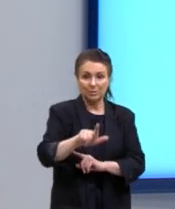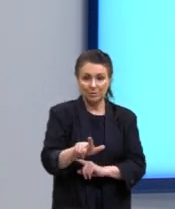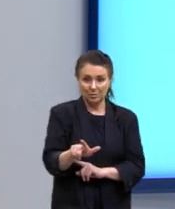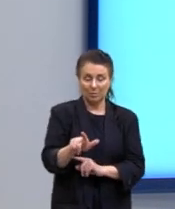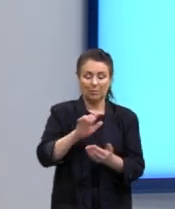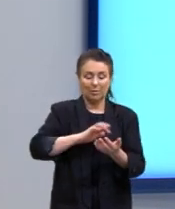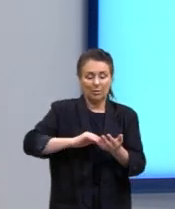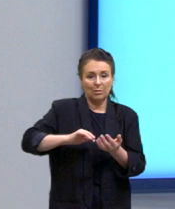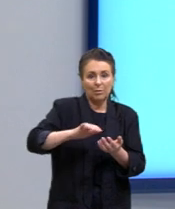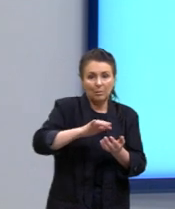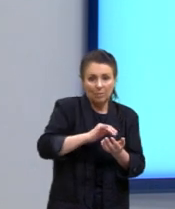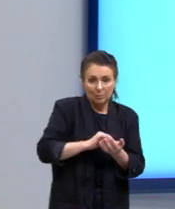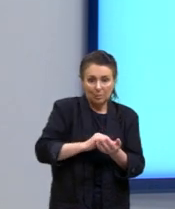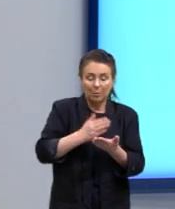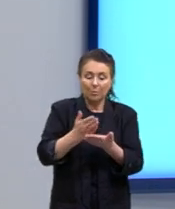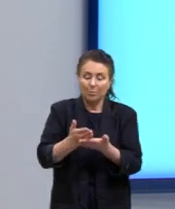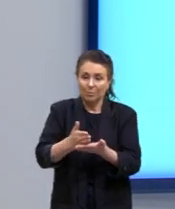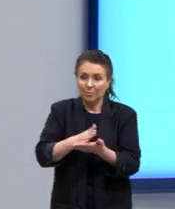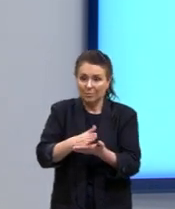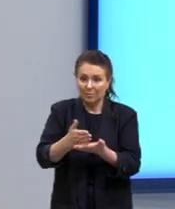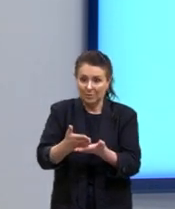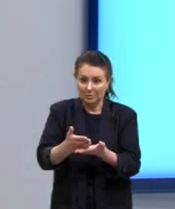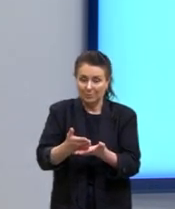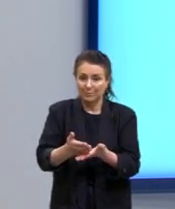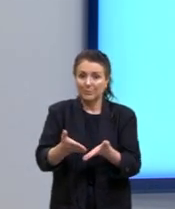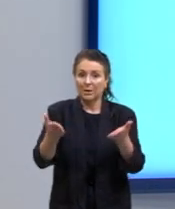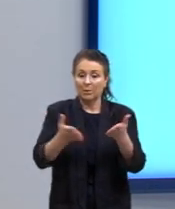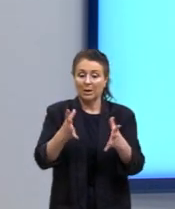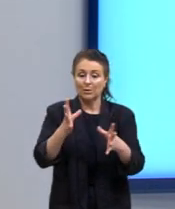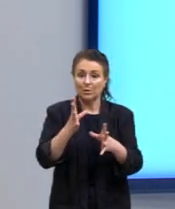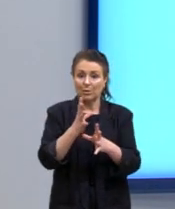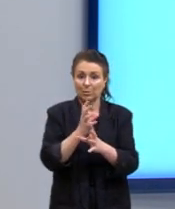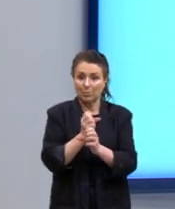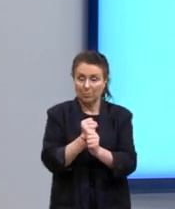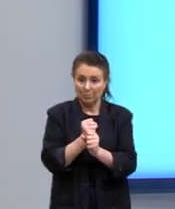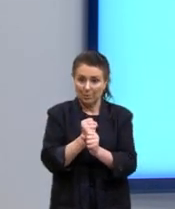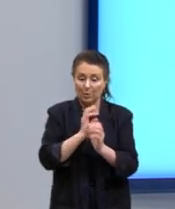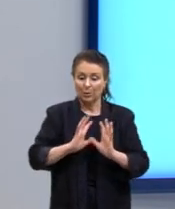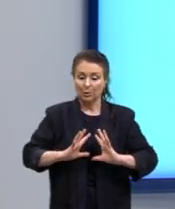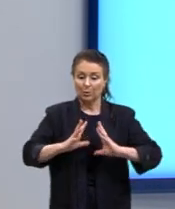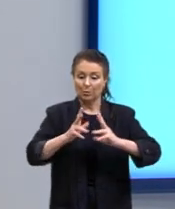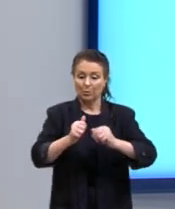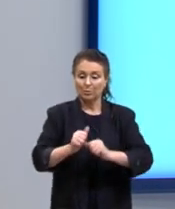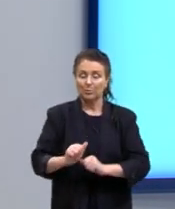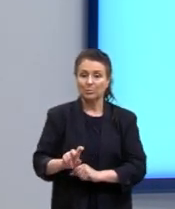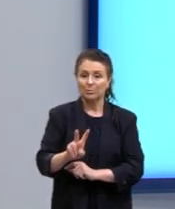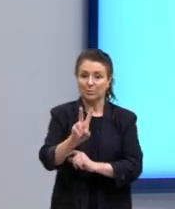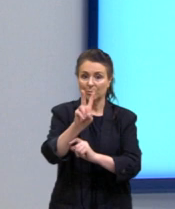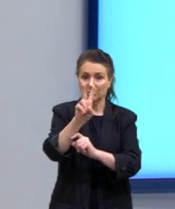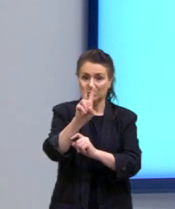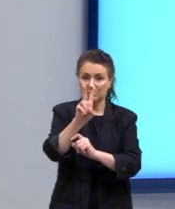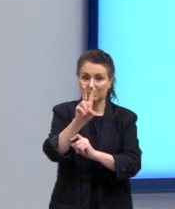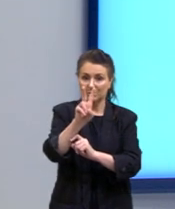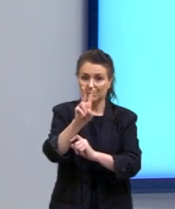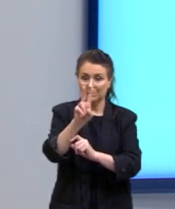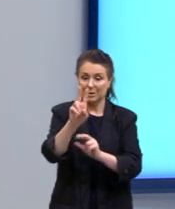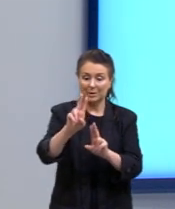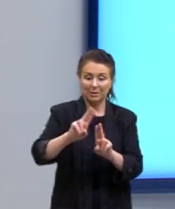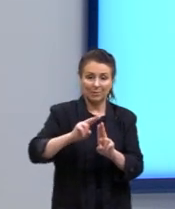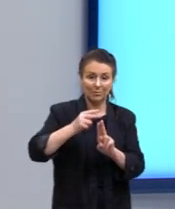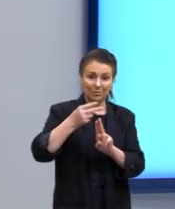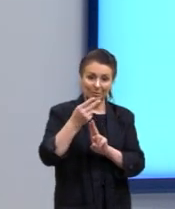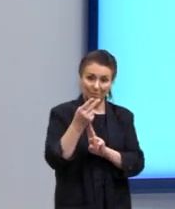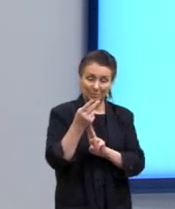calculamos uma média agora nós somamos todos os valores ali que estavam elevados